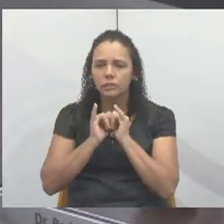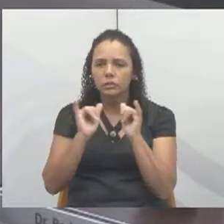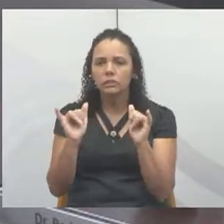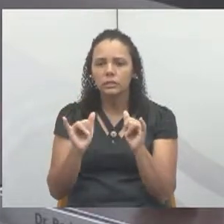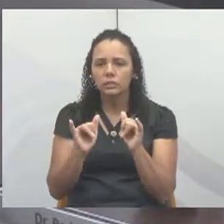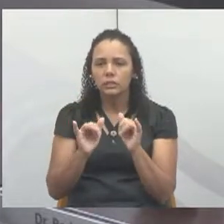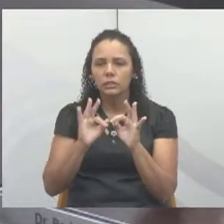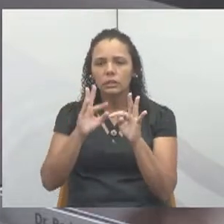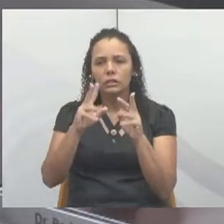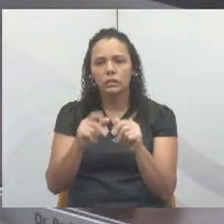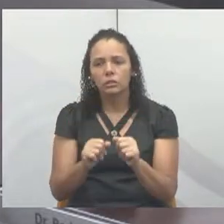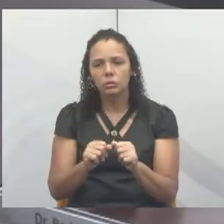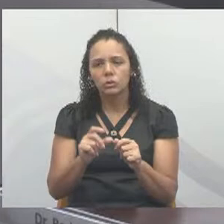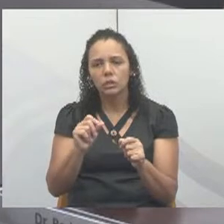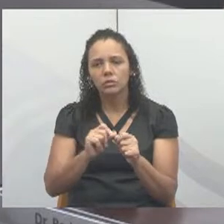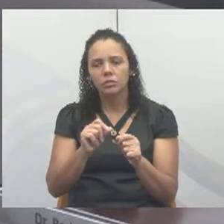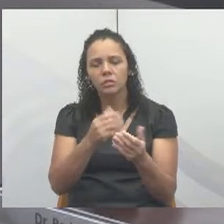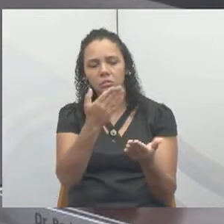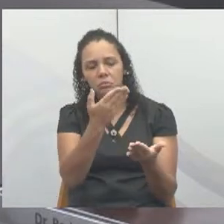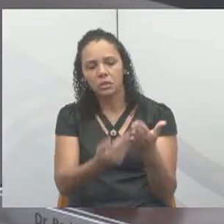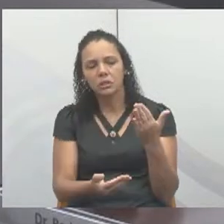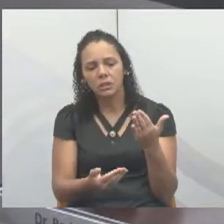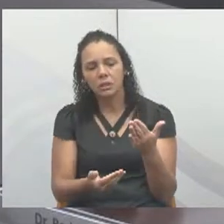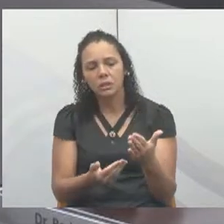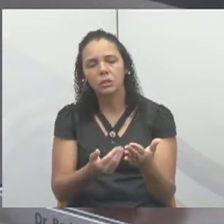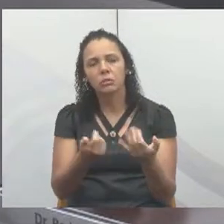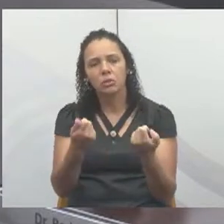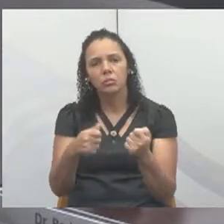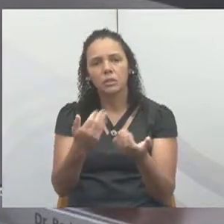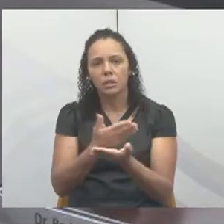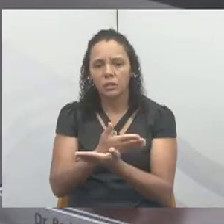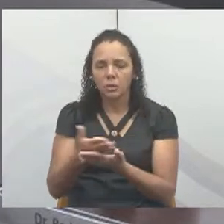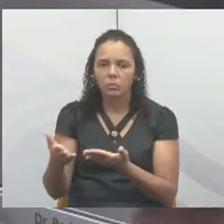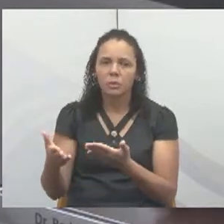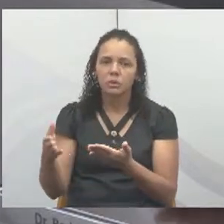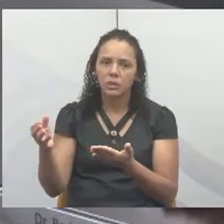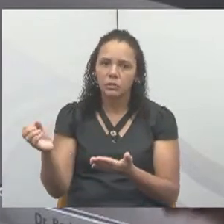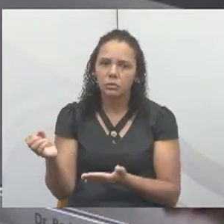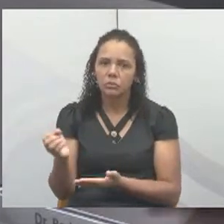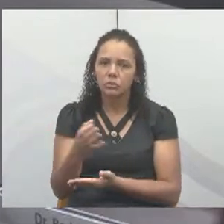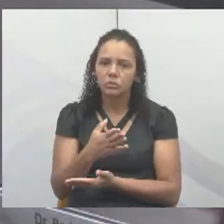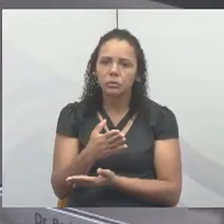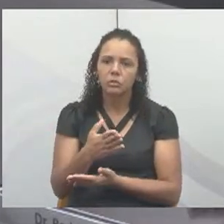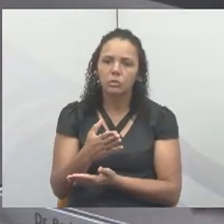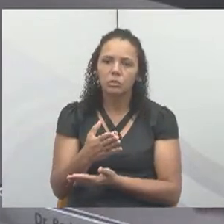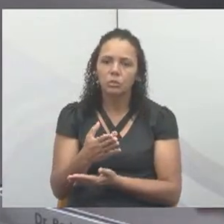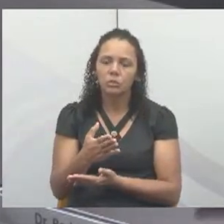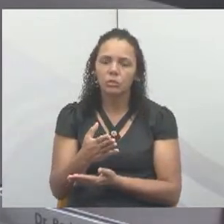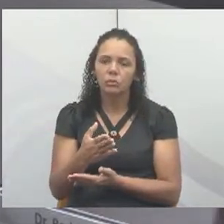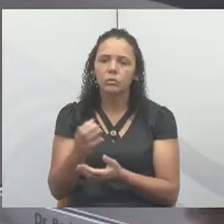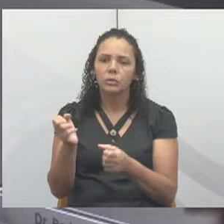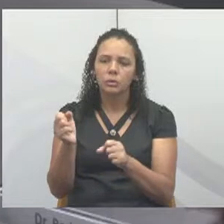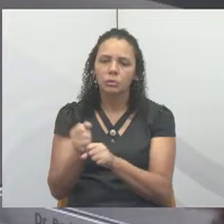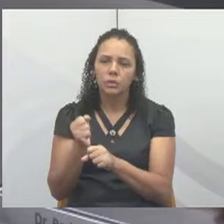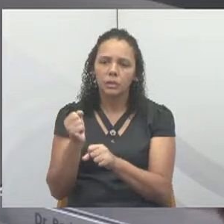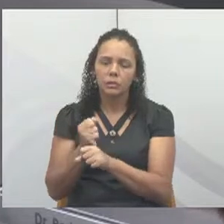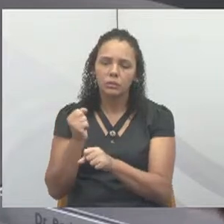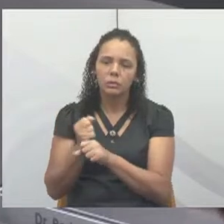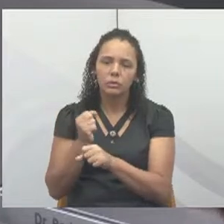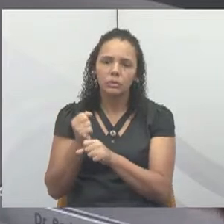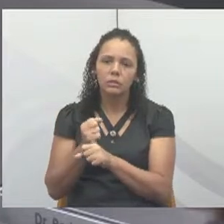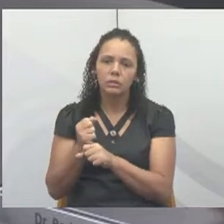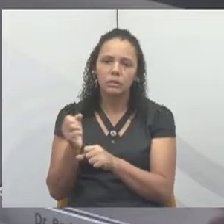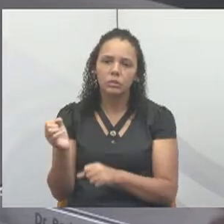que foi feito se perdeu e que nós teremos que começar novamente todas as oficinas para a construção de um novo